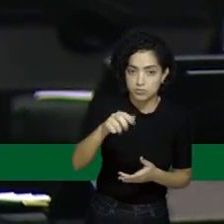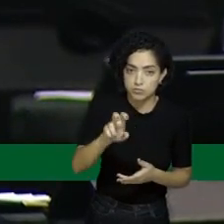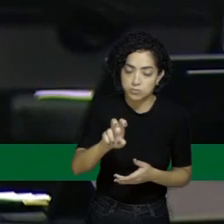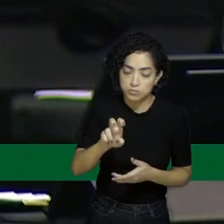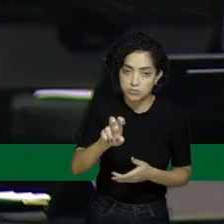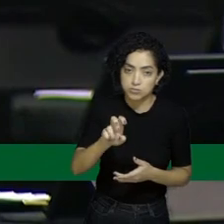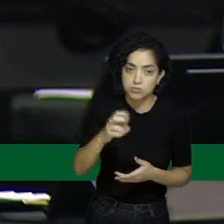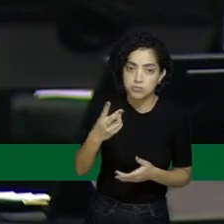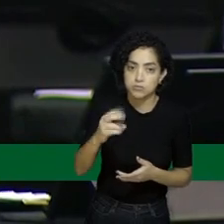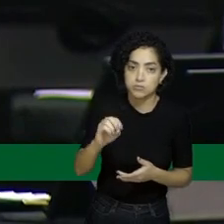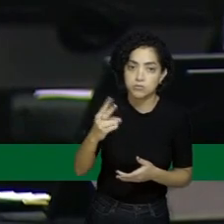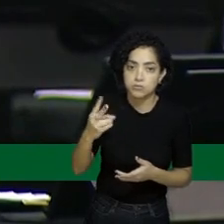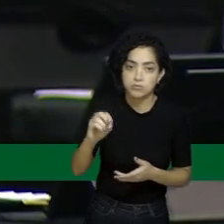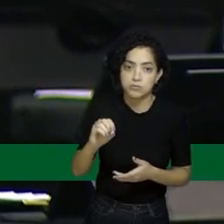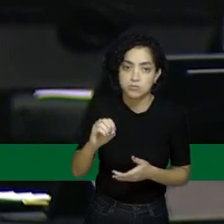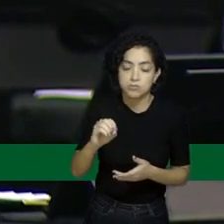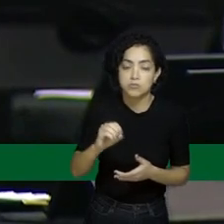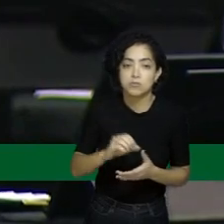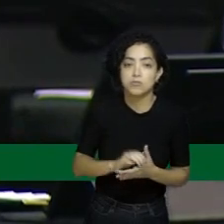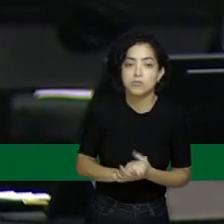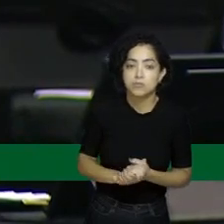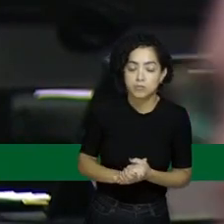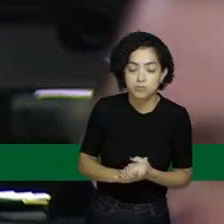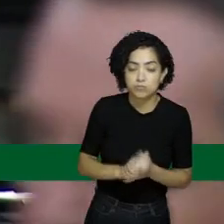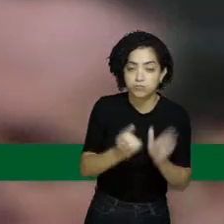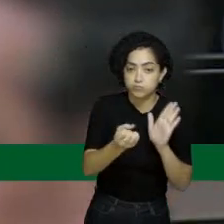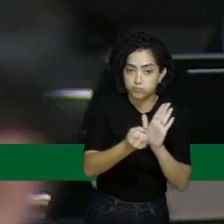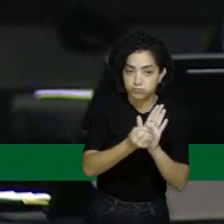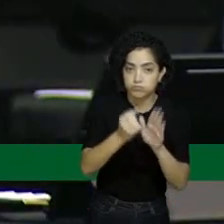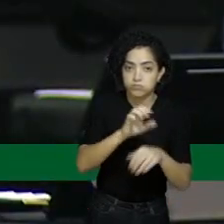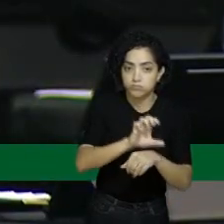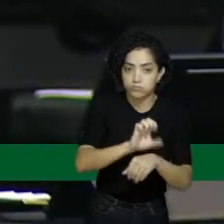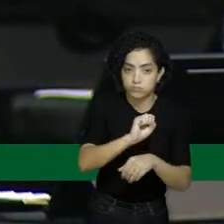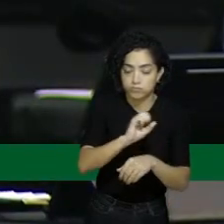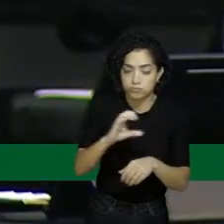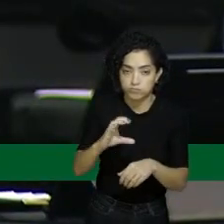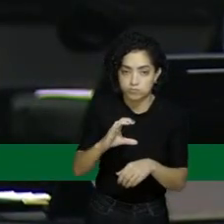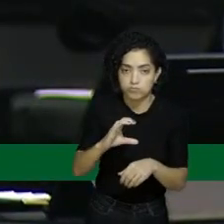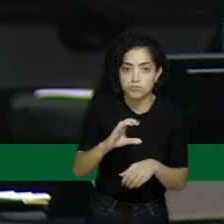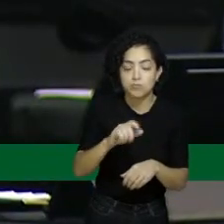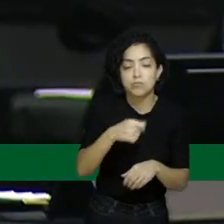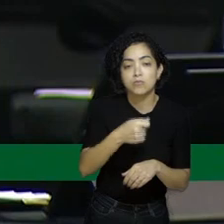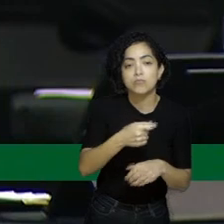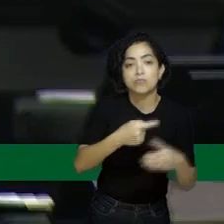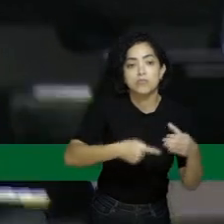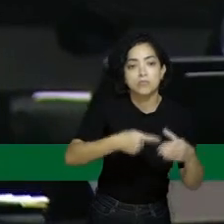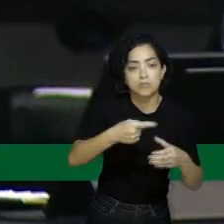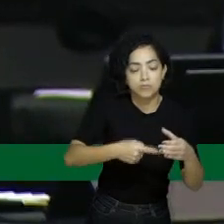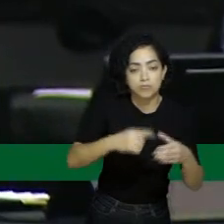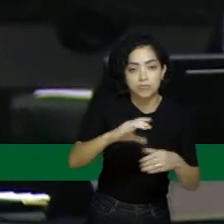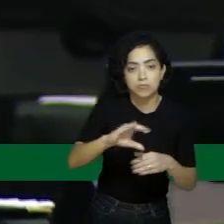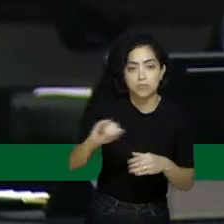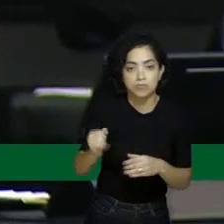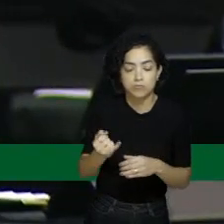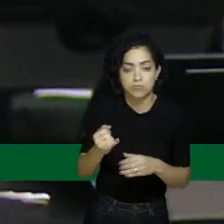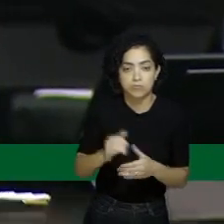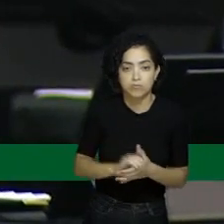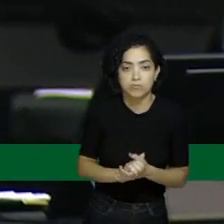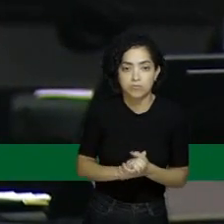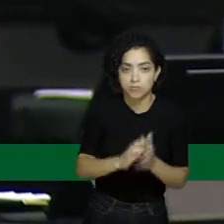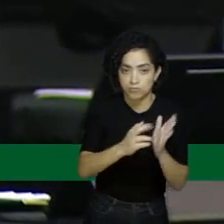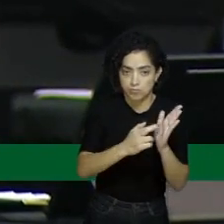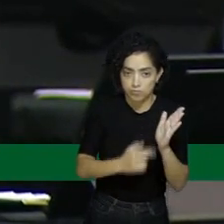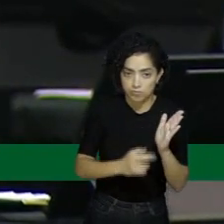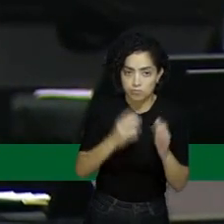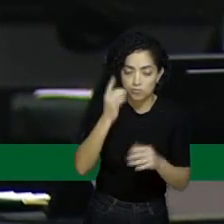consolida as leis que dispõem sobre o patrimônio cultural do Estado de Santa Catarina. Pareceres favoráveis das comissões de Constituição e Justiça. Relator, deputado